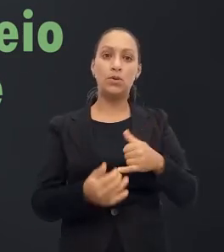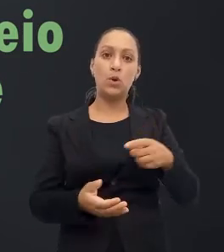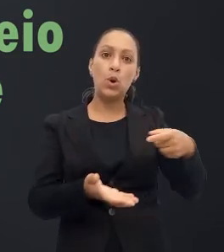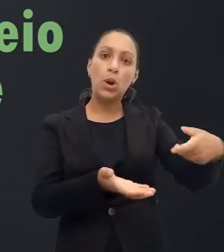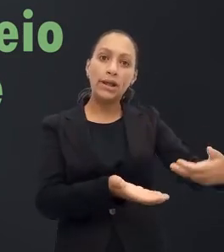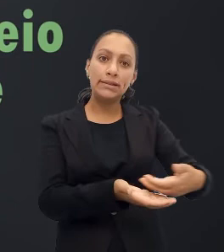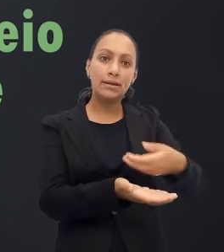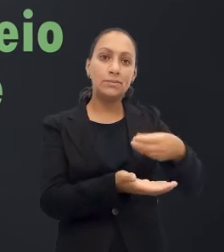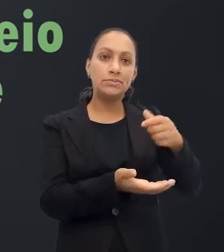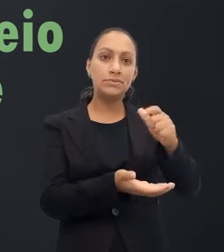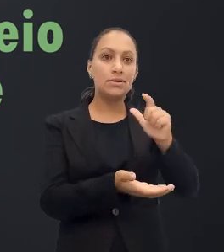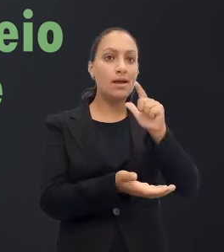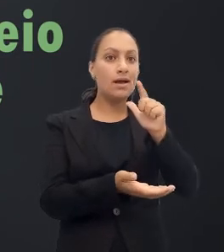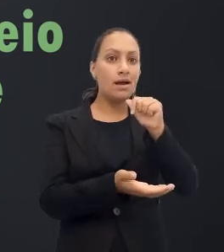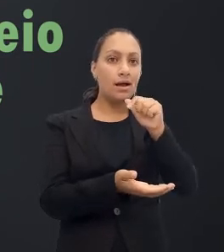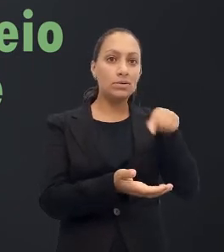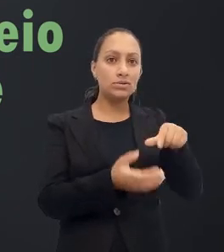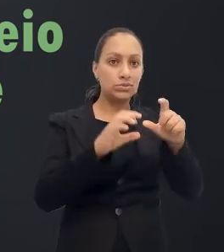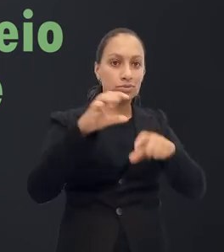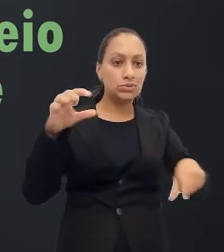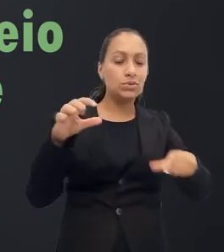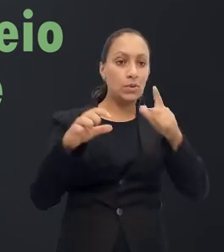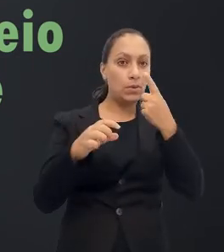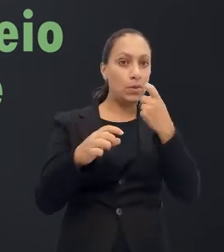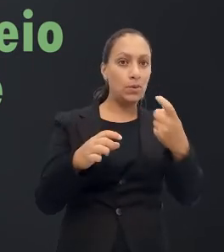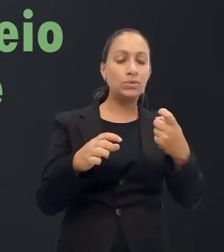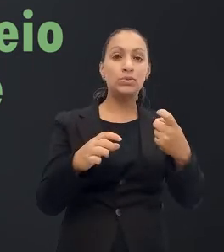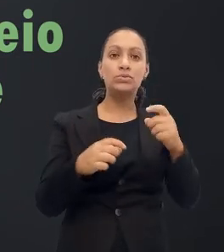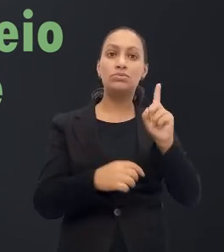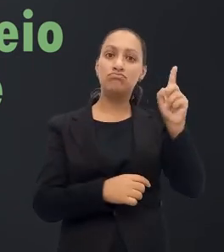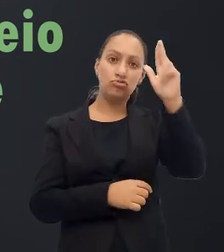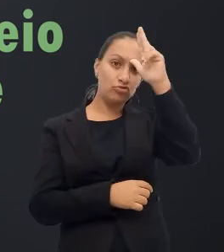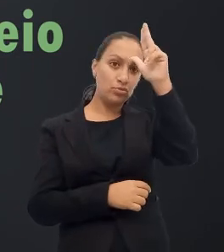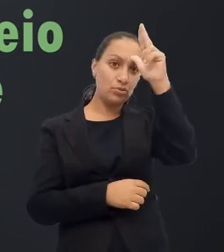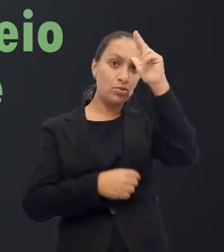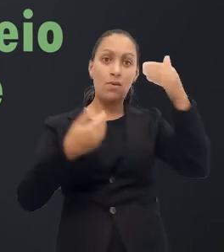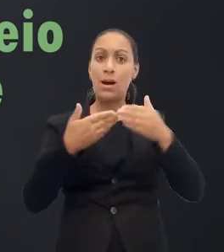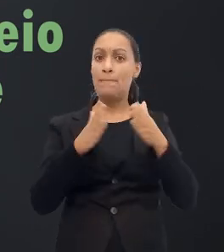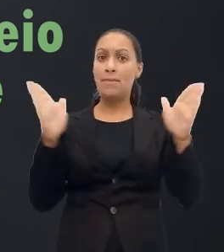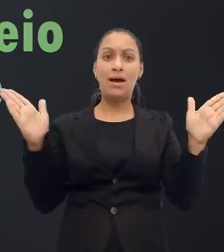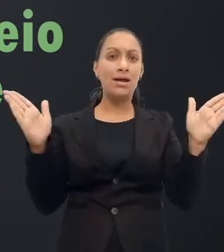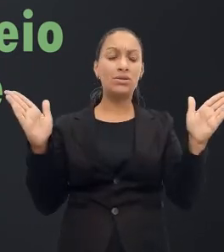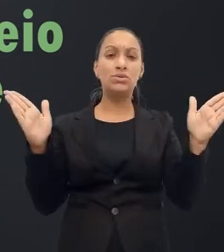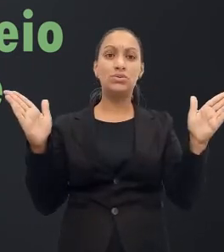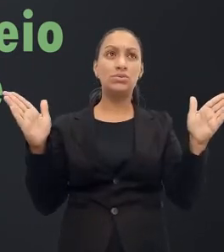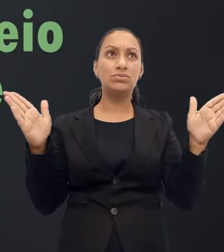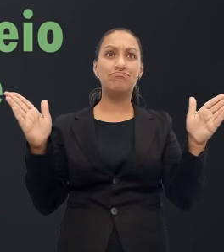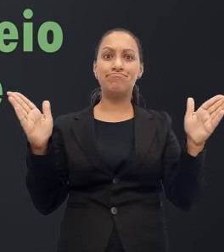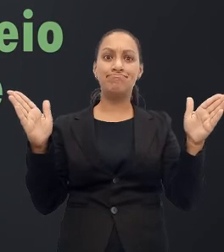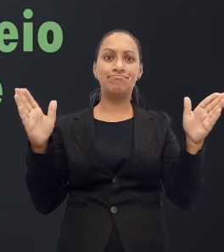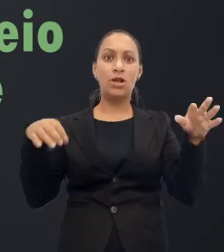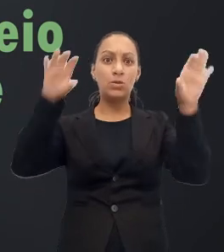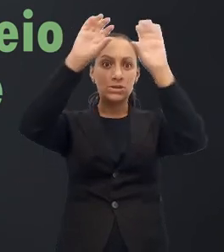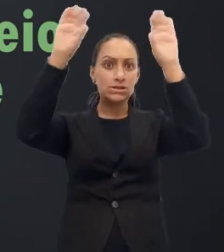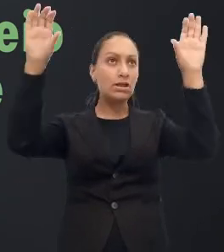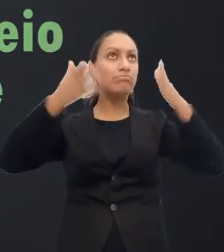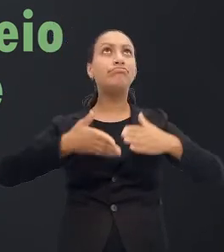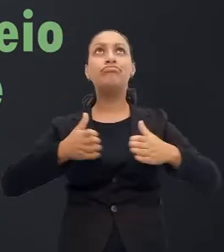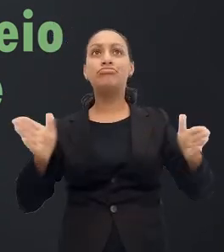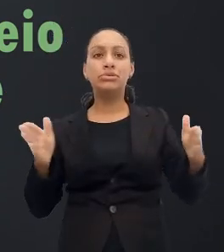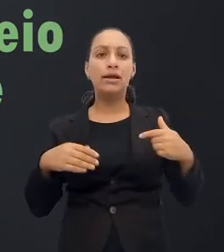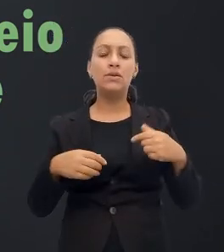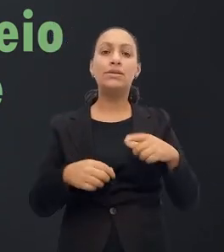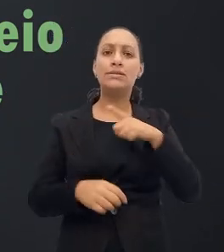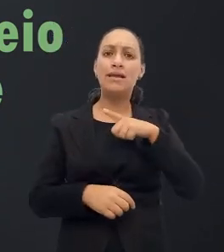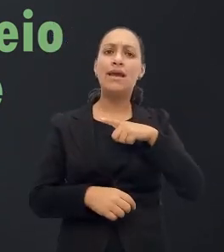altamente impactado por esgoto doméstico, onde é um esgoto a céu aberto, e ali nós encontramos altas cargas virais, né? Temos